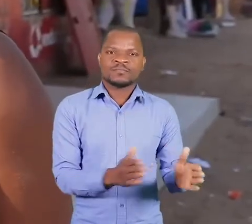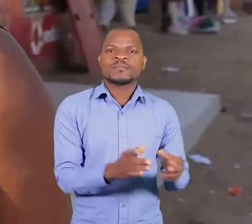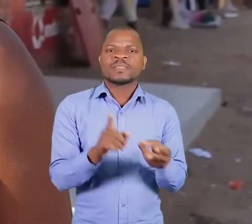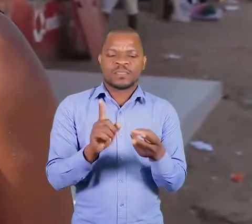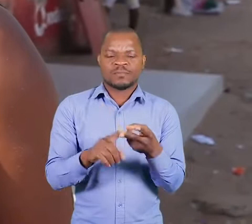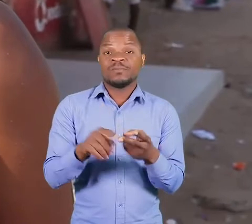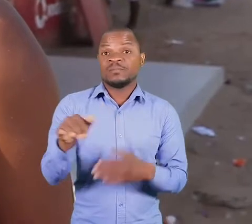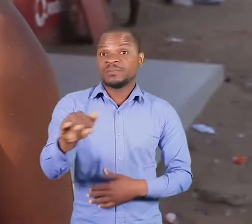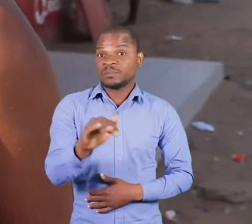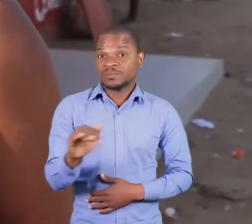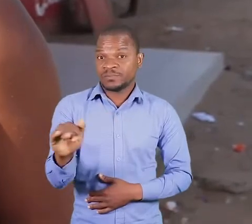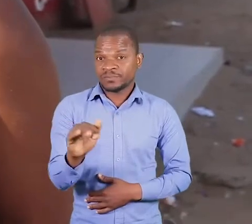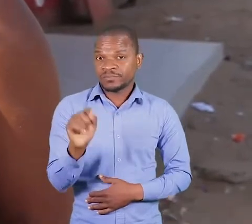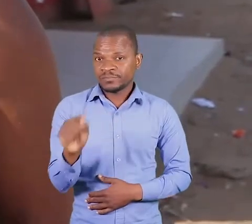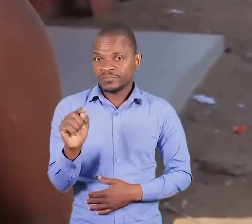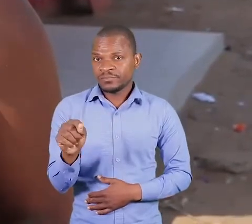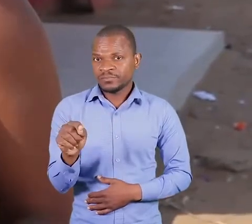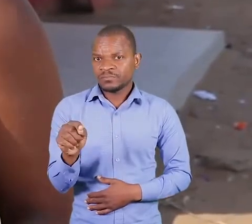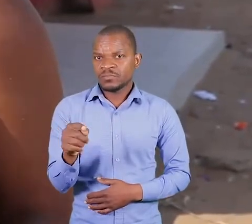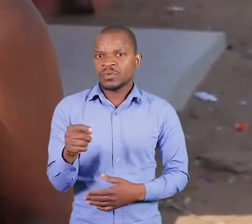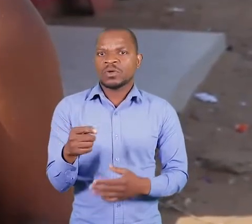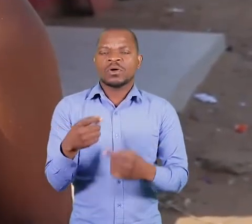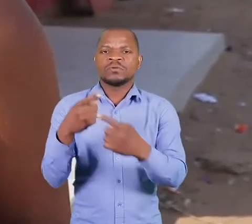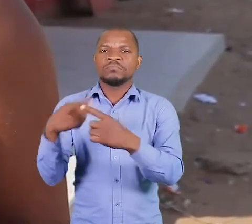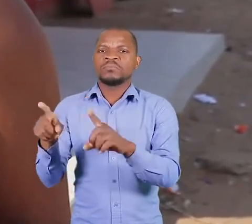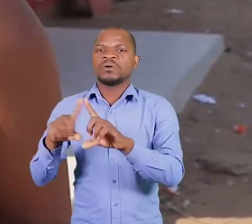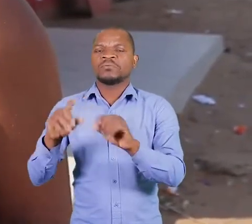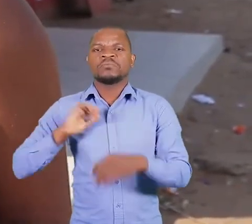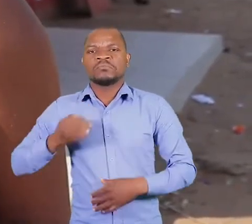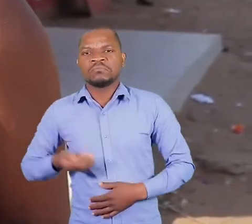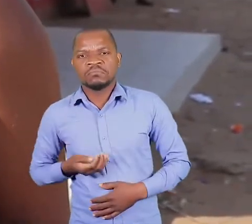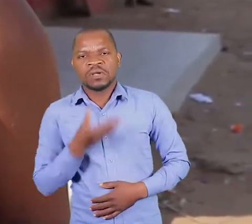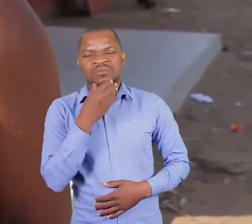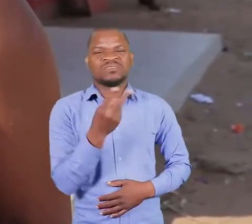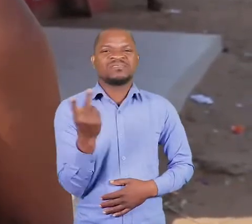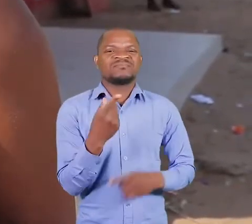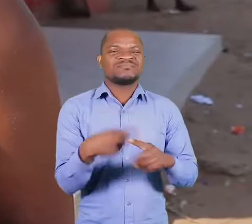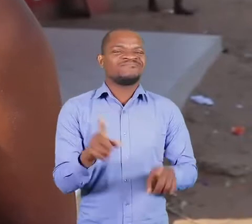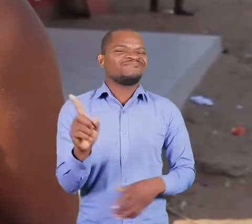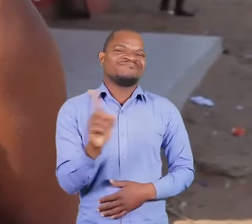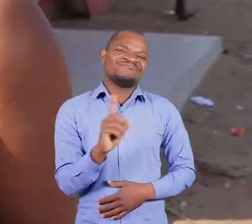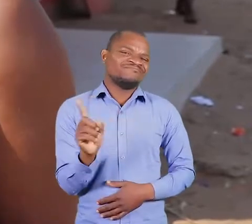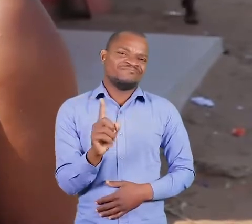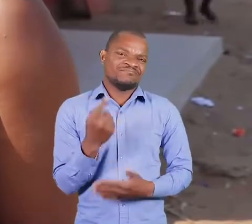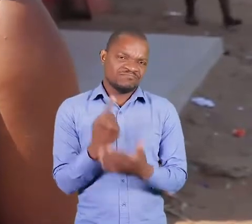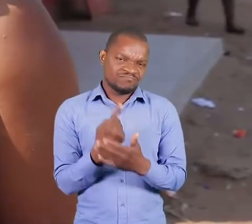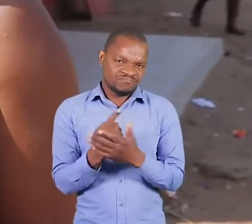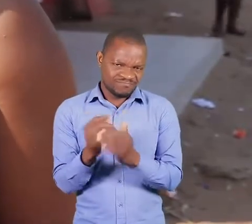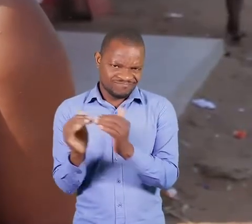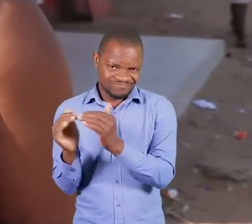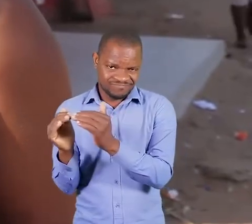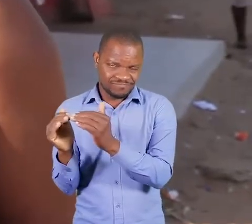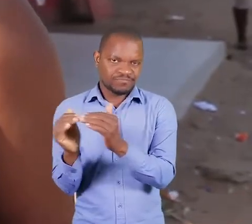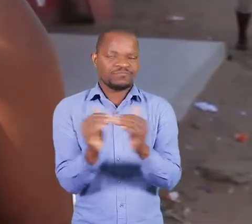sociedade, nós já temos... não temos diferença de gênero, já temos ambos